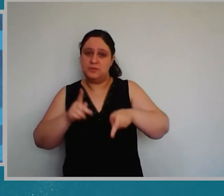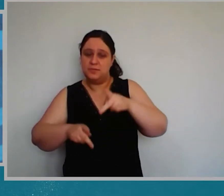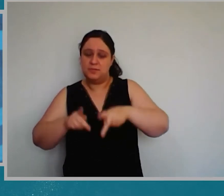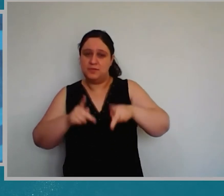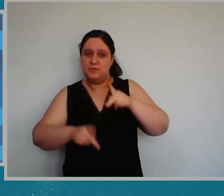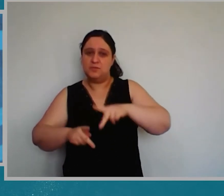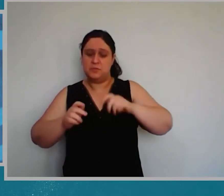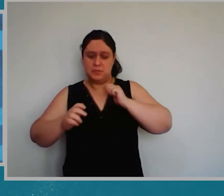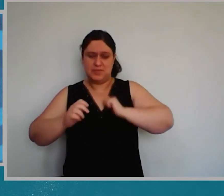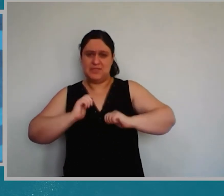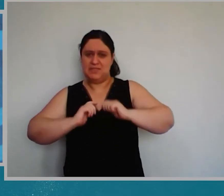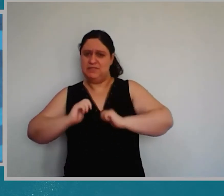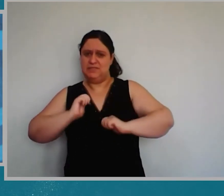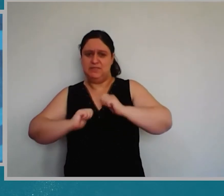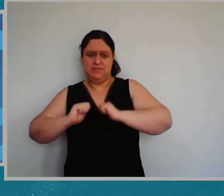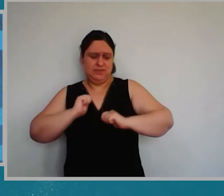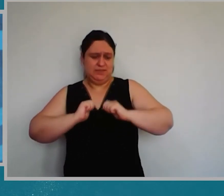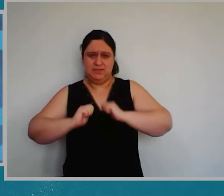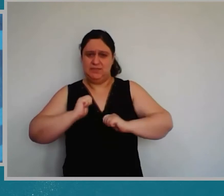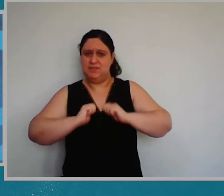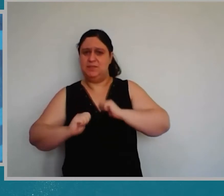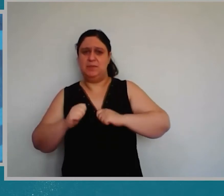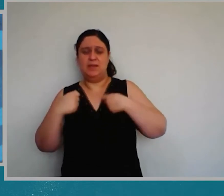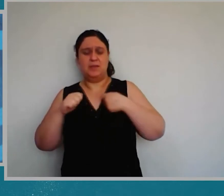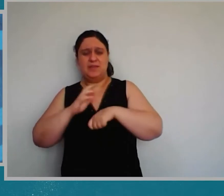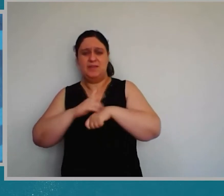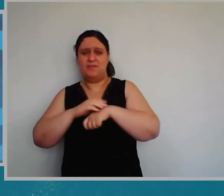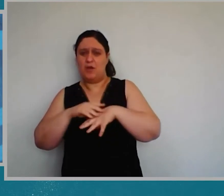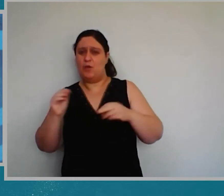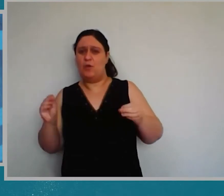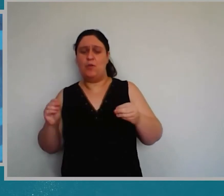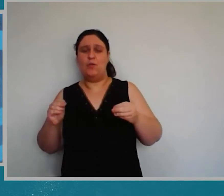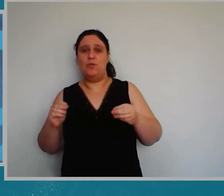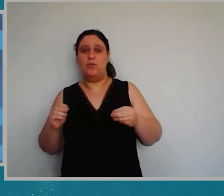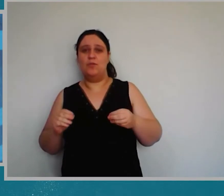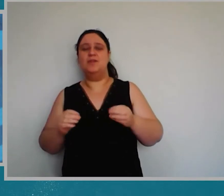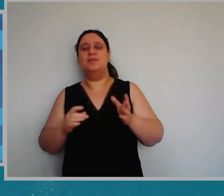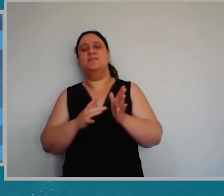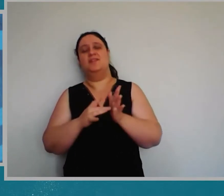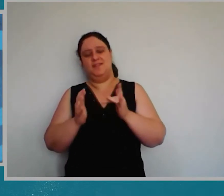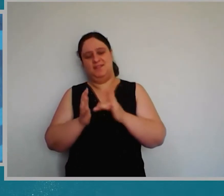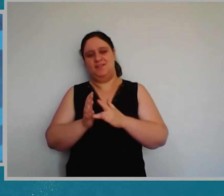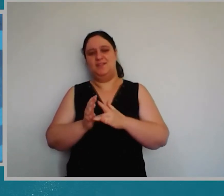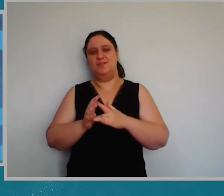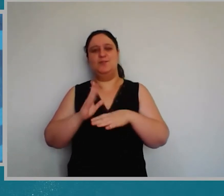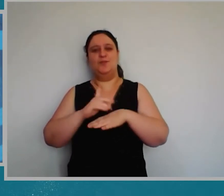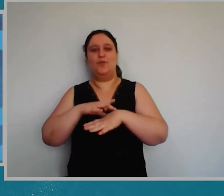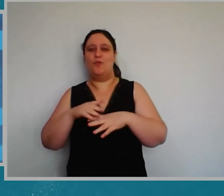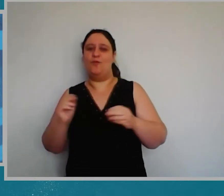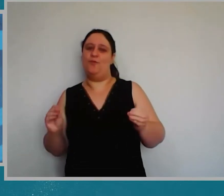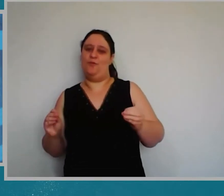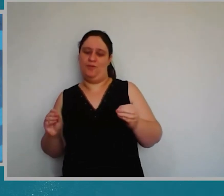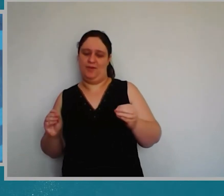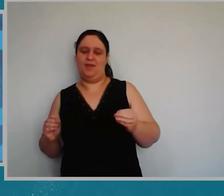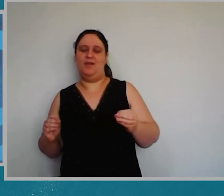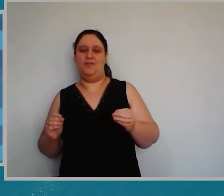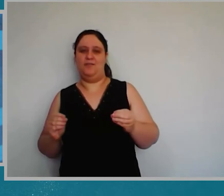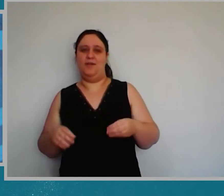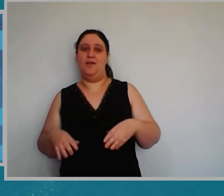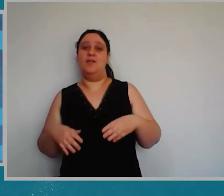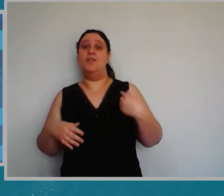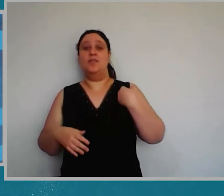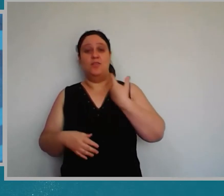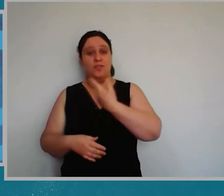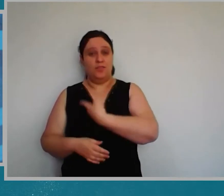desesperadas, precisando de cura. E o nosso Senhor Jesus curava as pessoas. Por isso, irmãos, hoje nós estamos seguindo